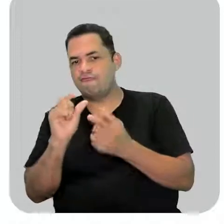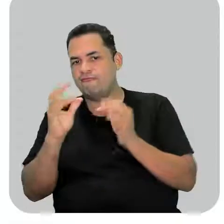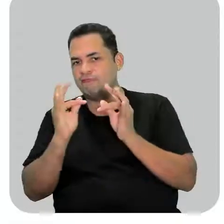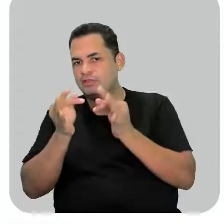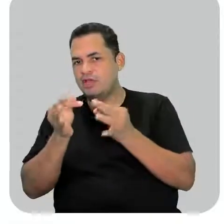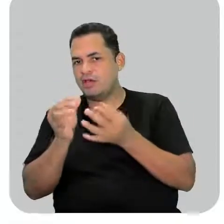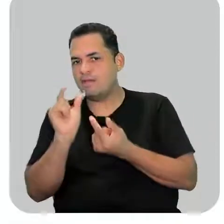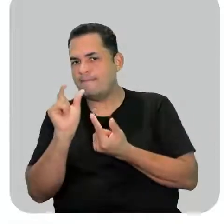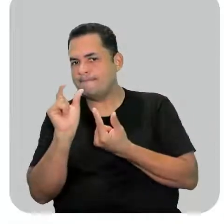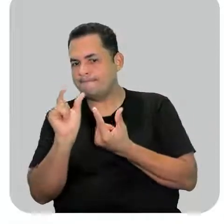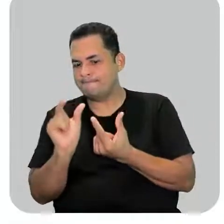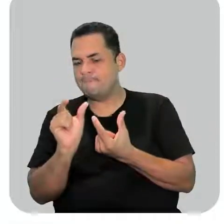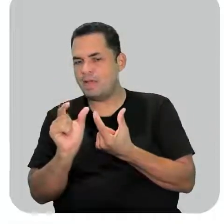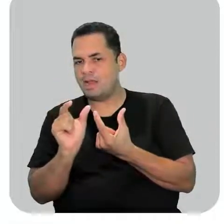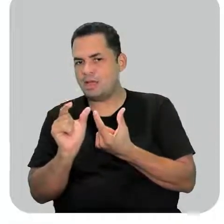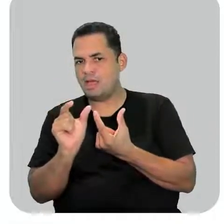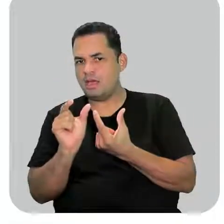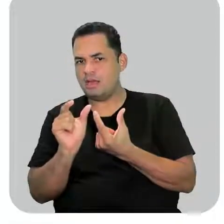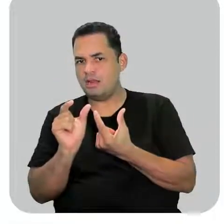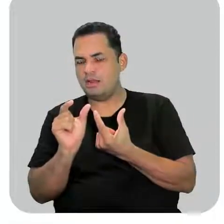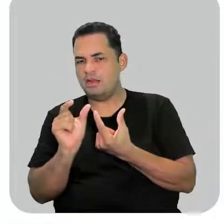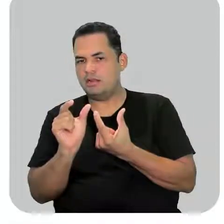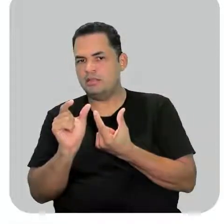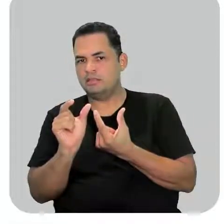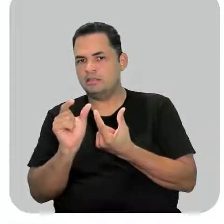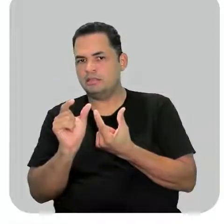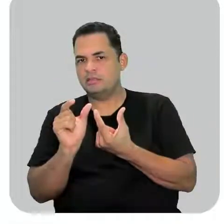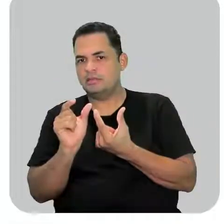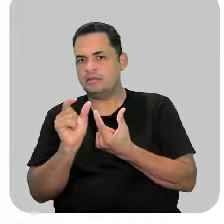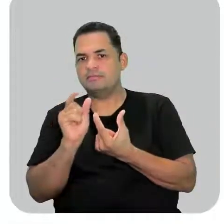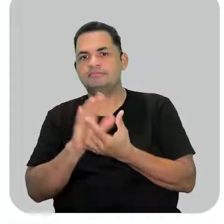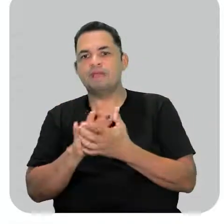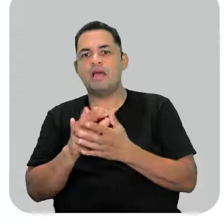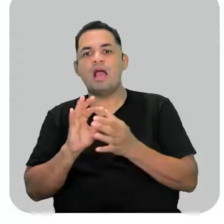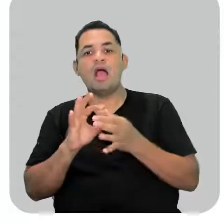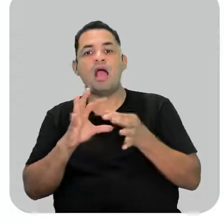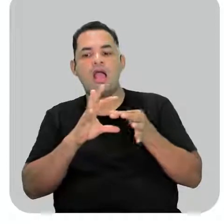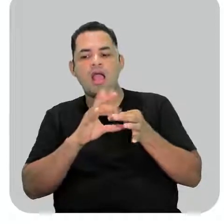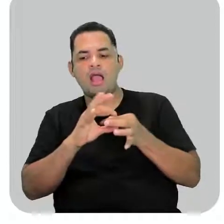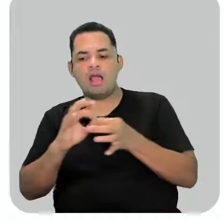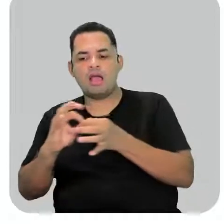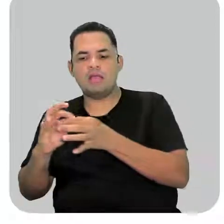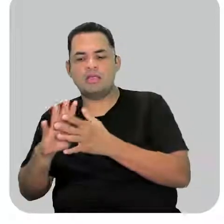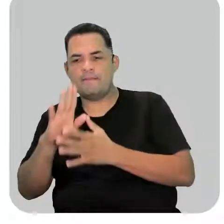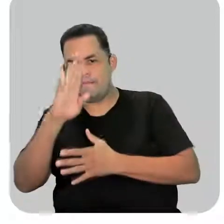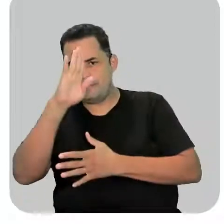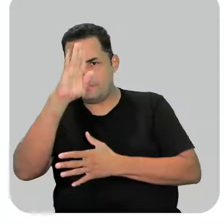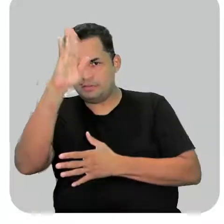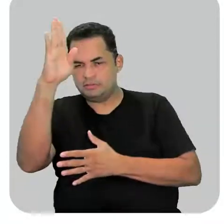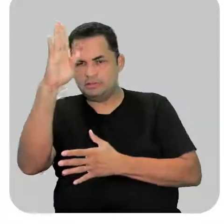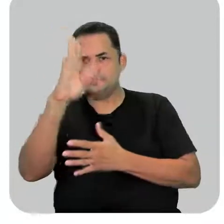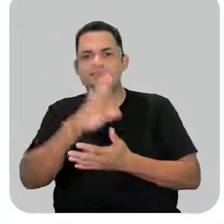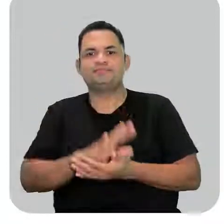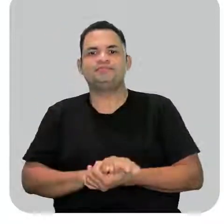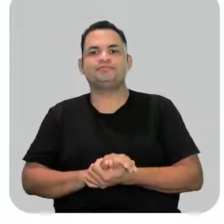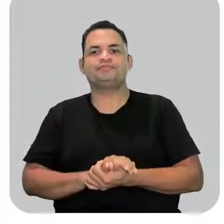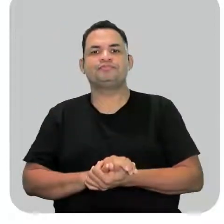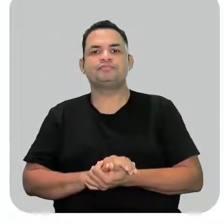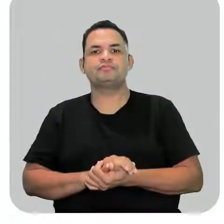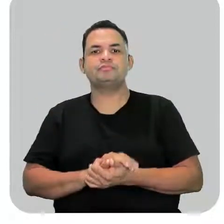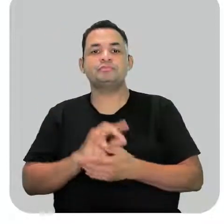terminação. Então, eu vou dar o nome da cadeia principal, normalmente, e